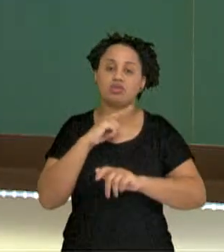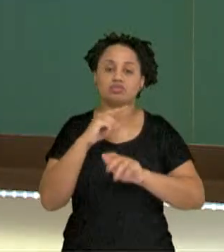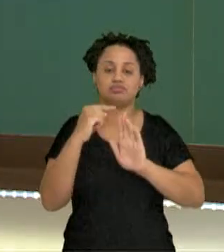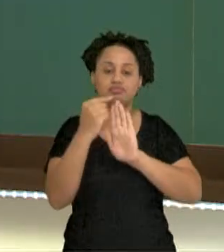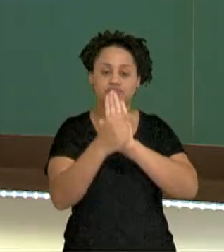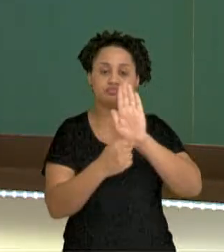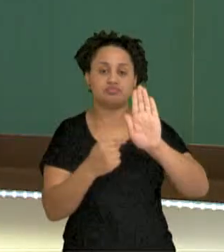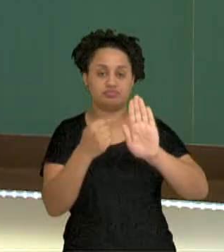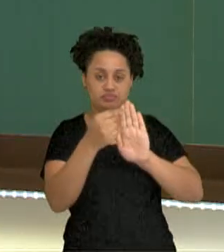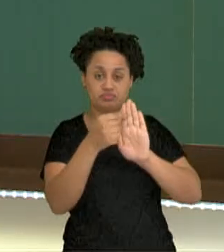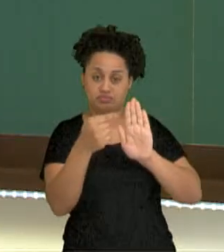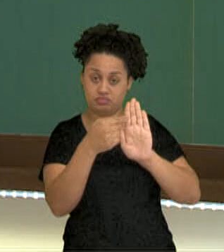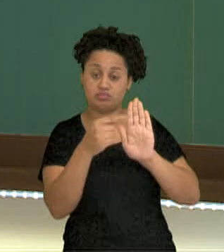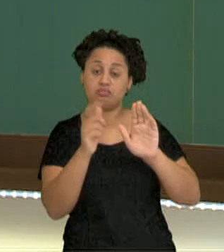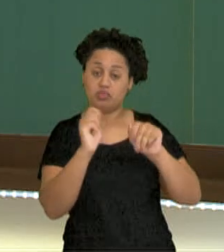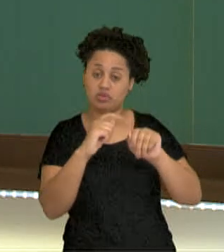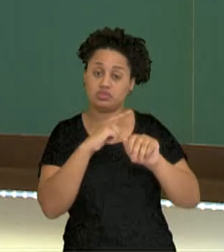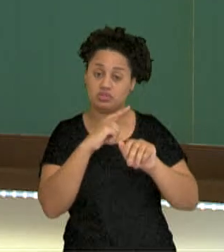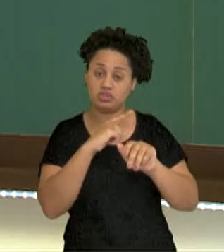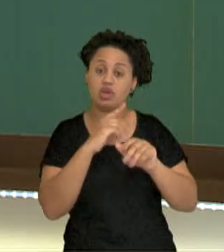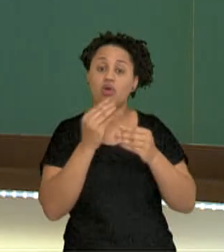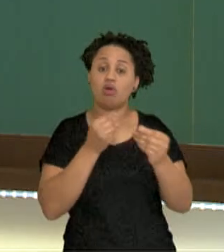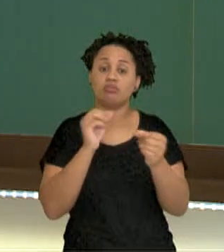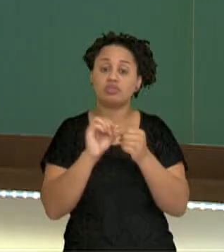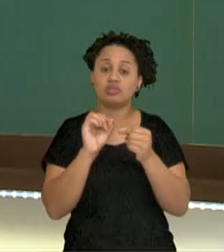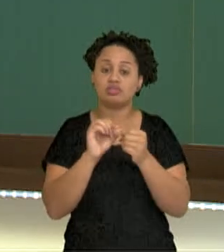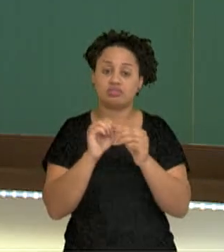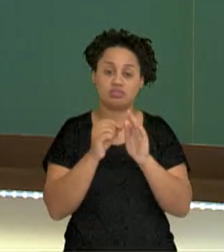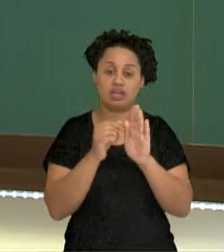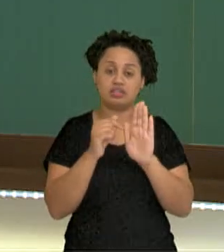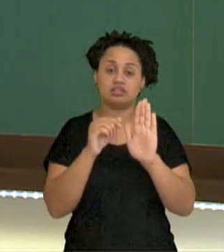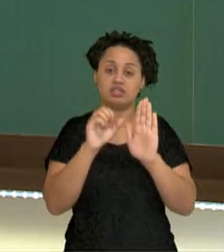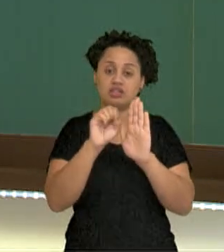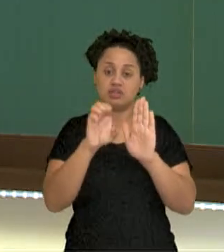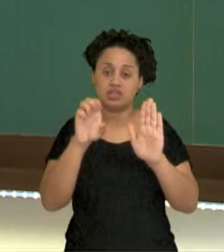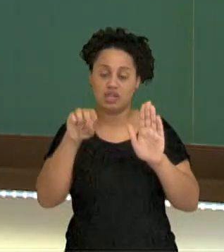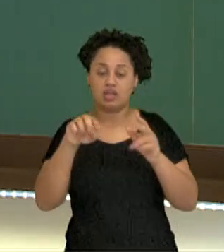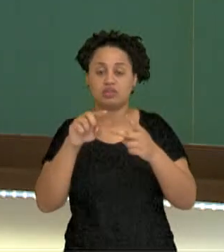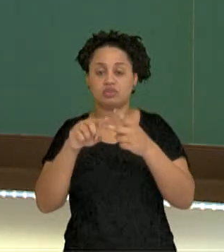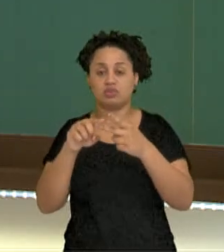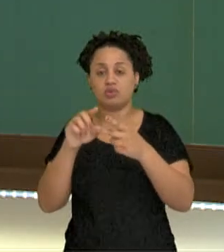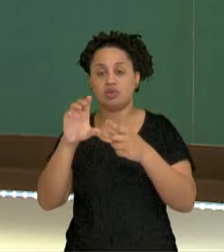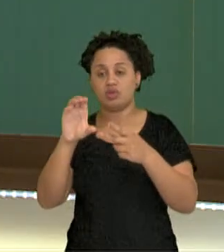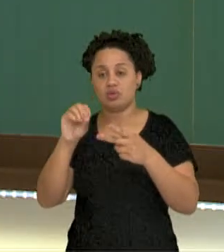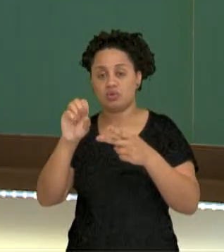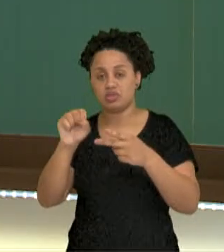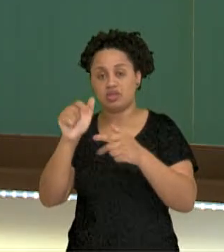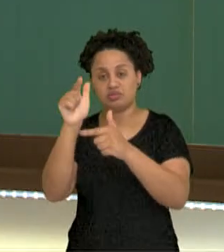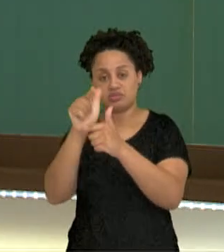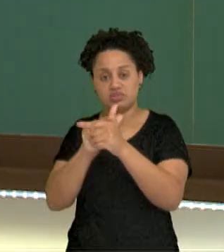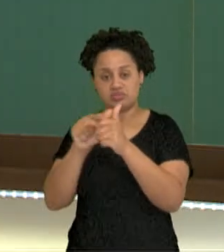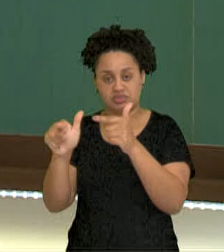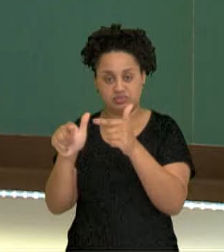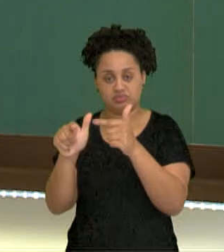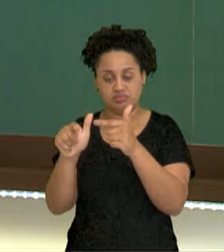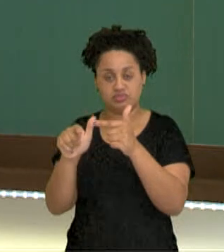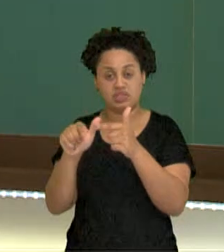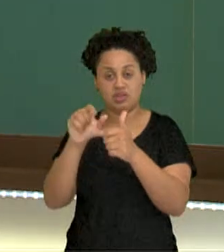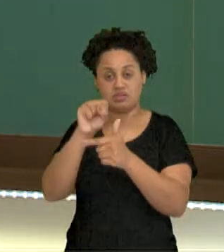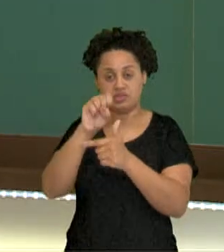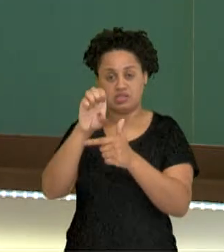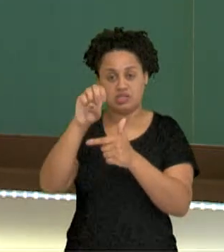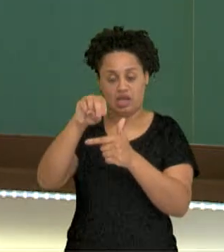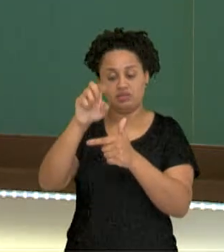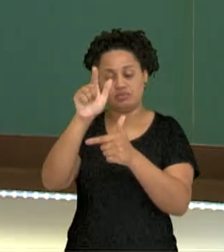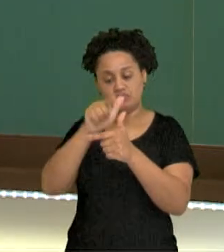circunferência trigonométrica, tá, gente? Dividindo o valor do seno pelo seu cosseno. Então, quando você efetua a divisão de seno